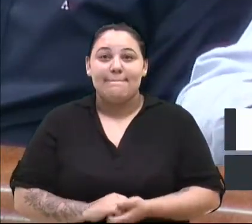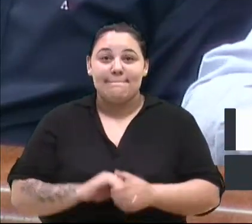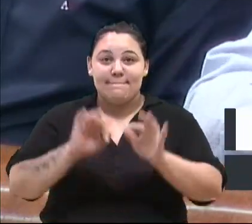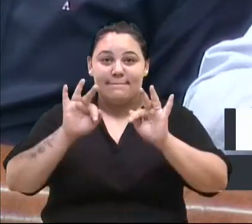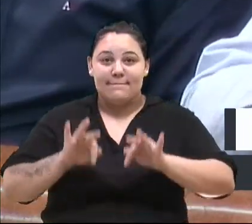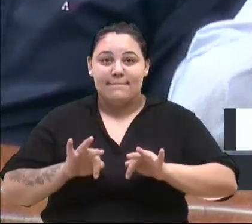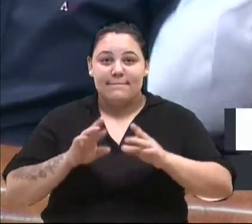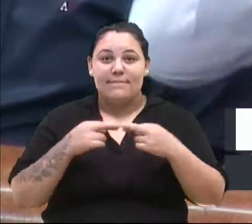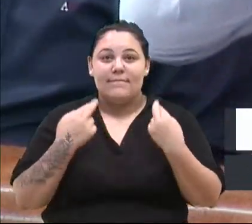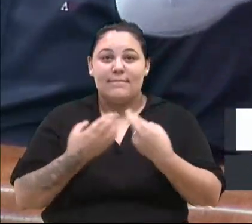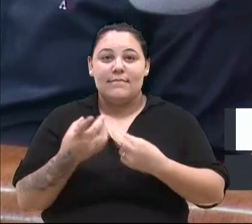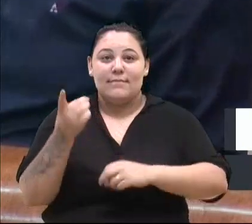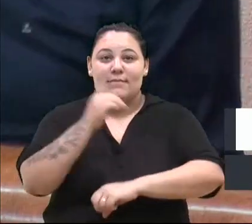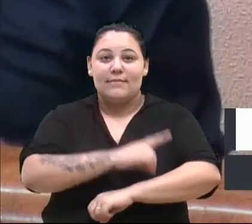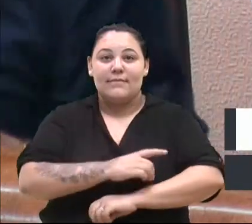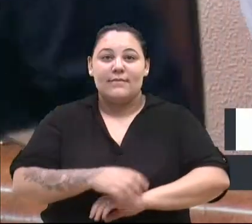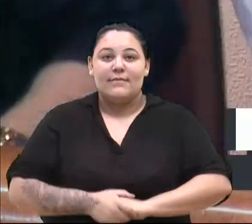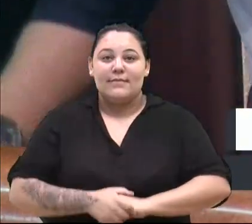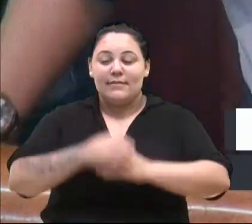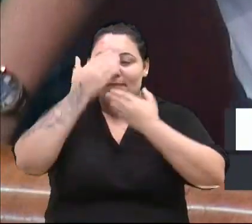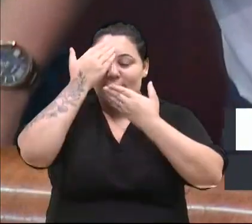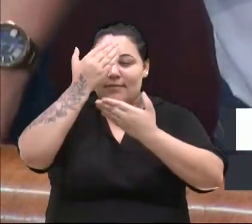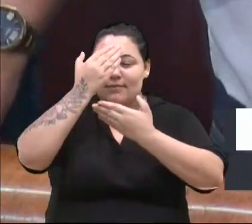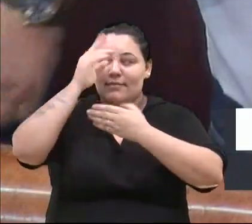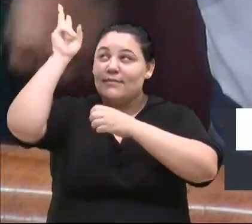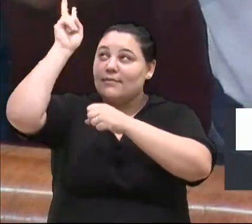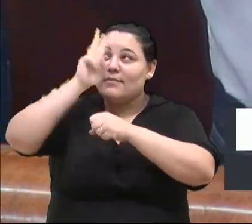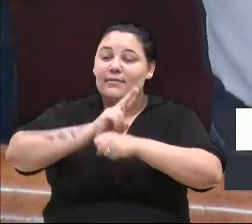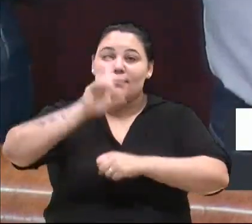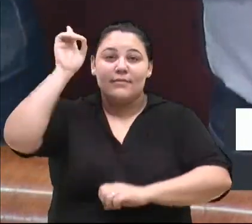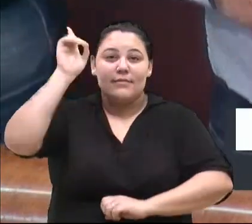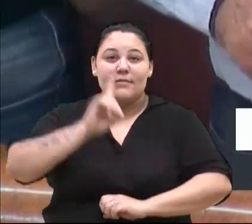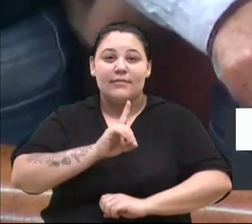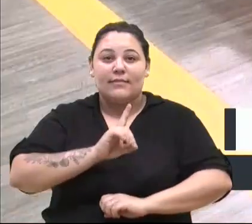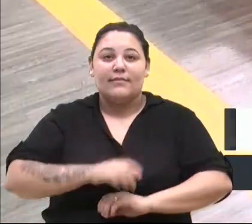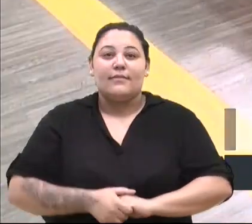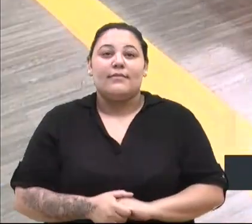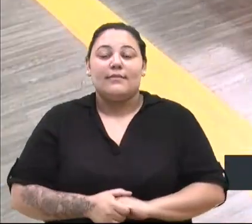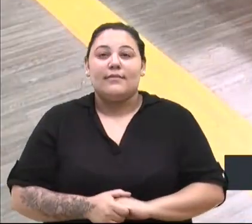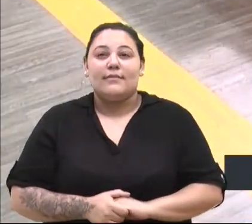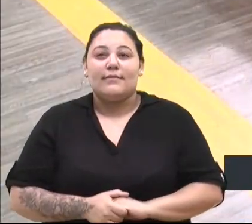Encerrada a ordem do dia, agradecendo a proteção de Deus,